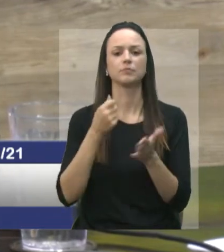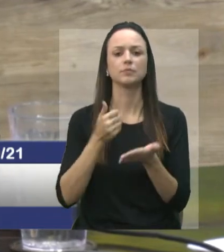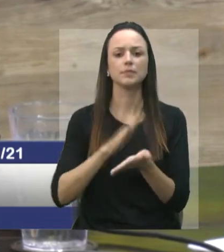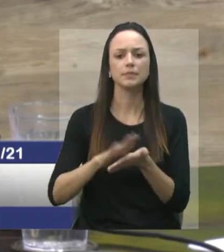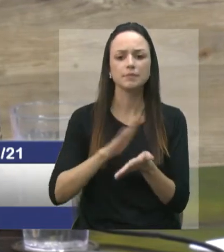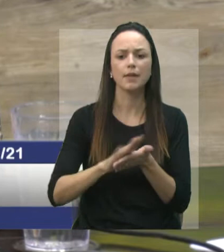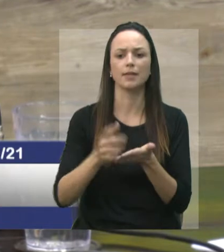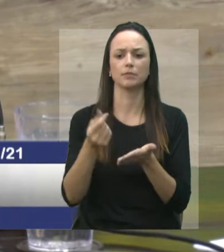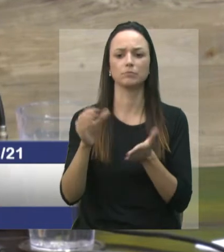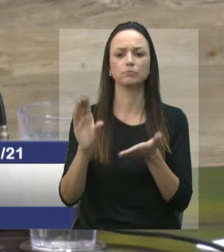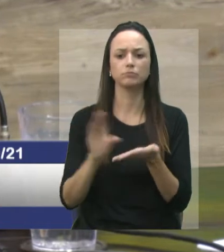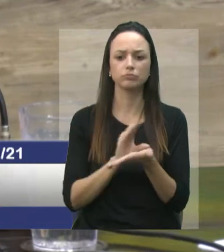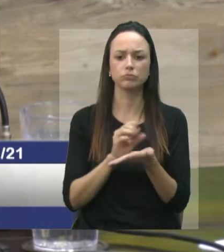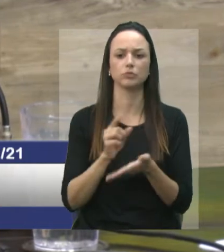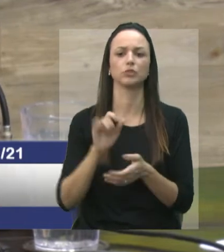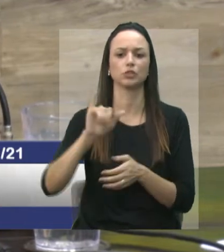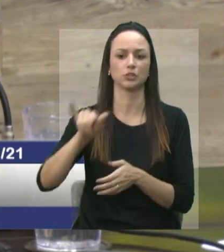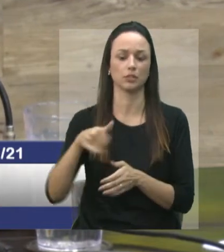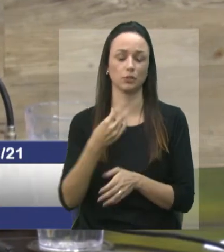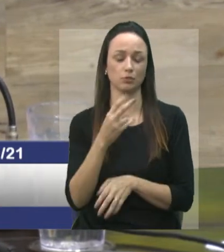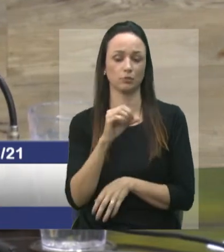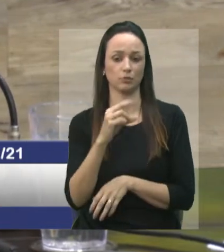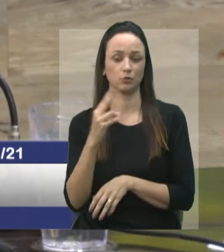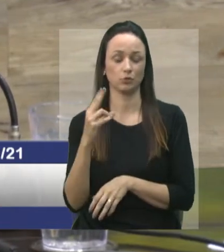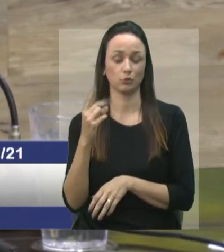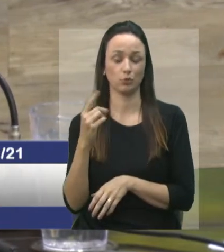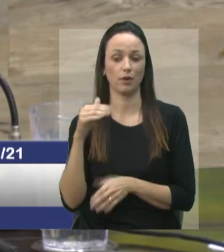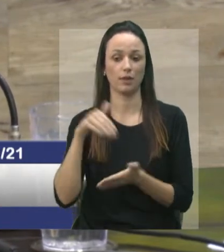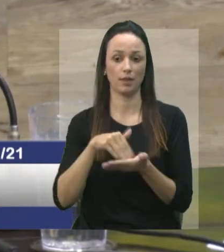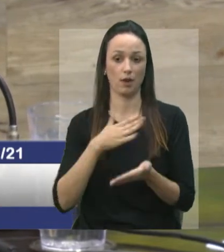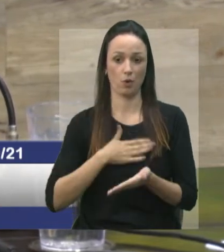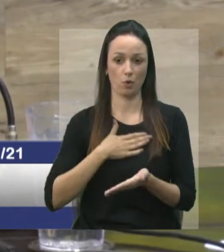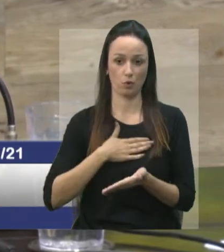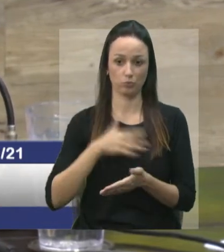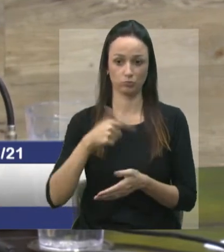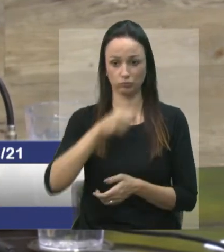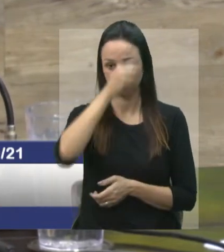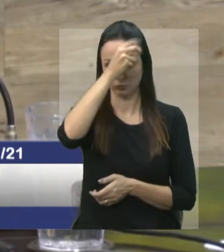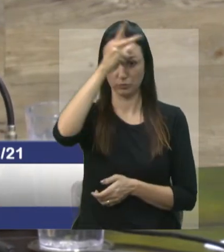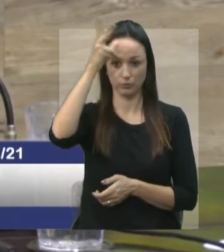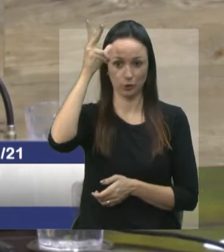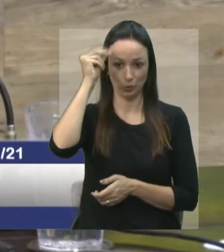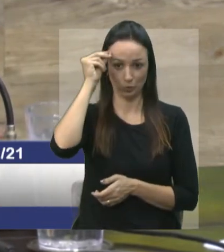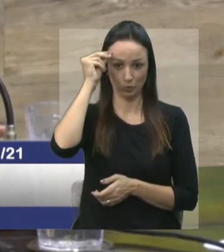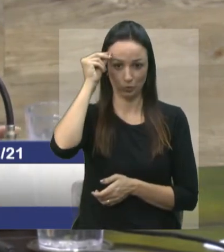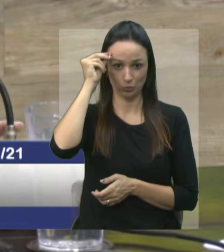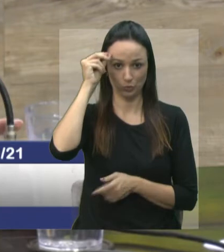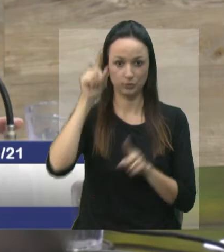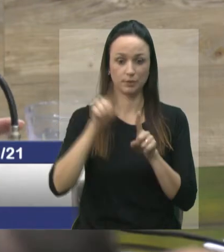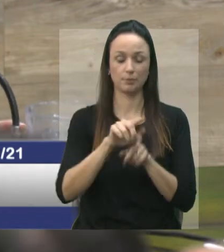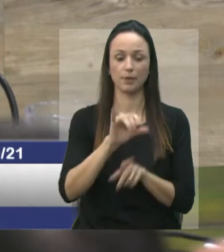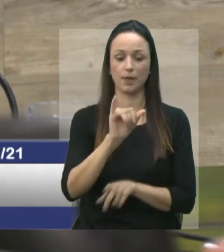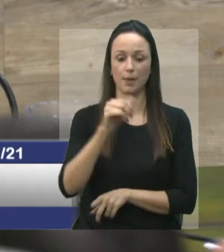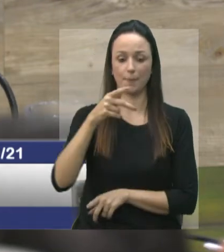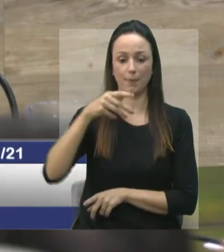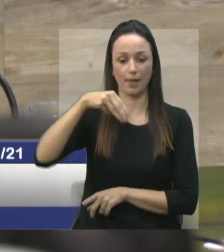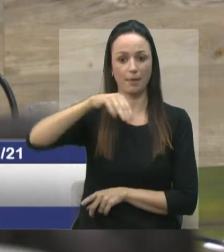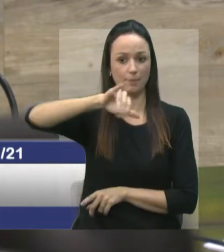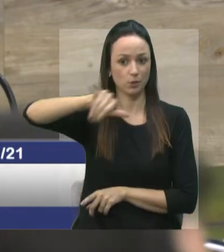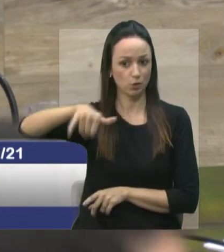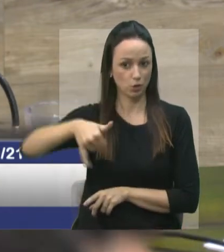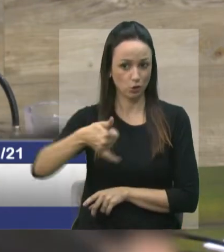janeiro a agosto de 2021, da Prefeitura, Câmara Municipal, Instituto de Previdência do Município de